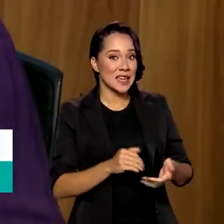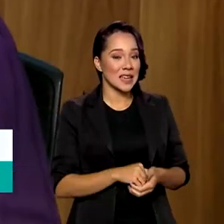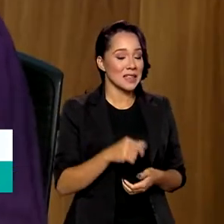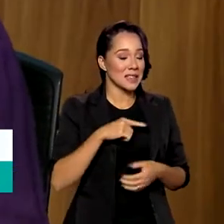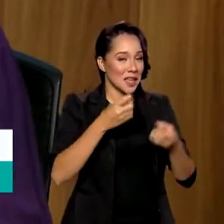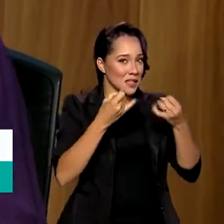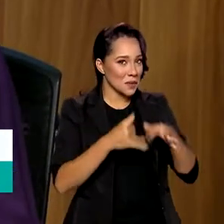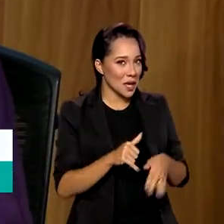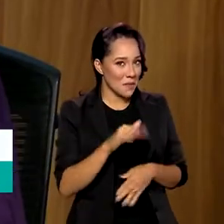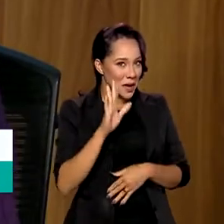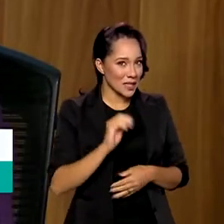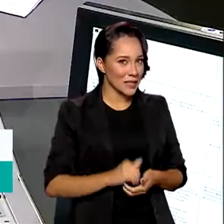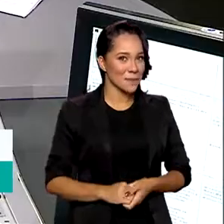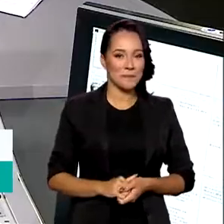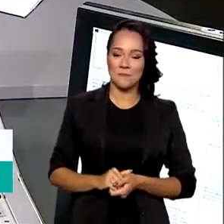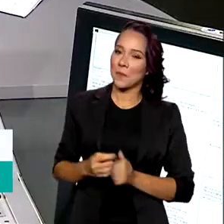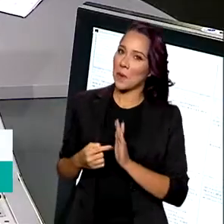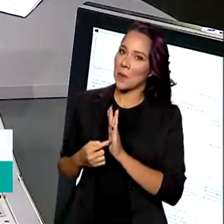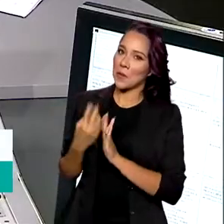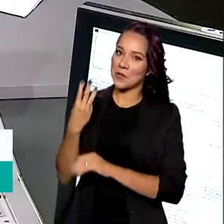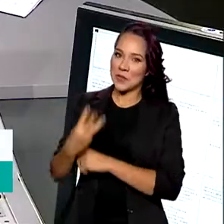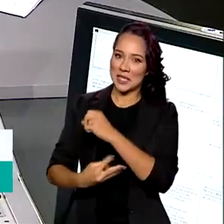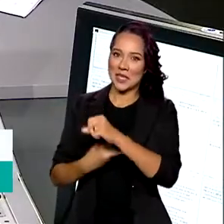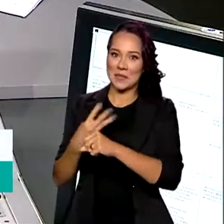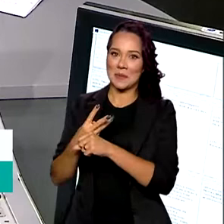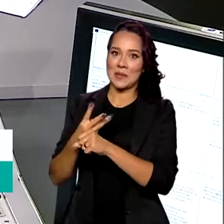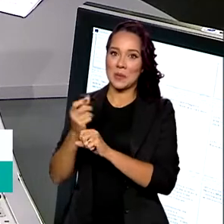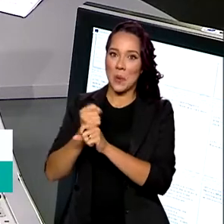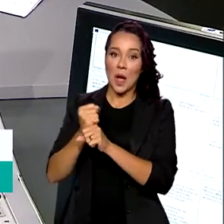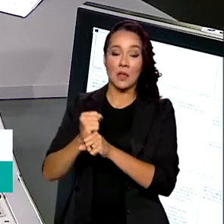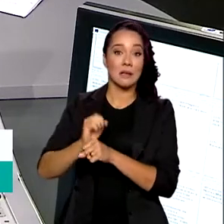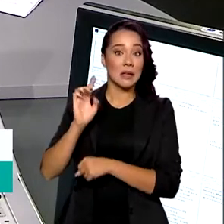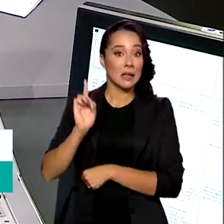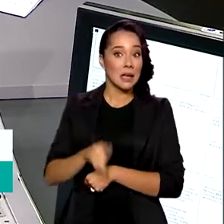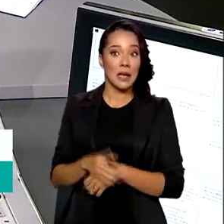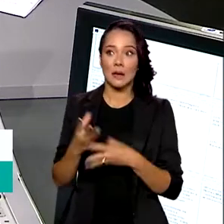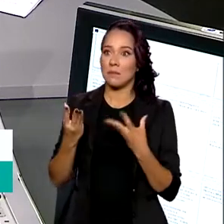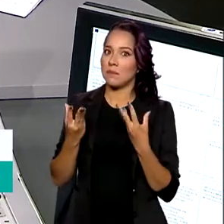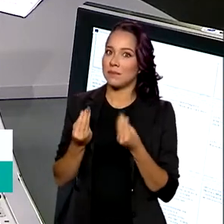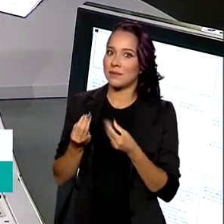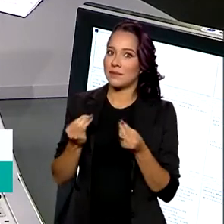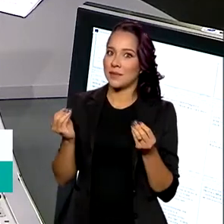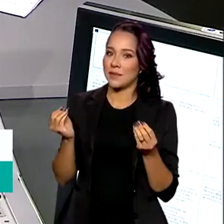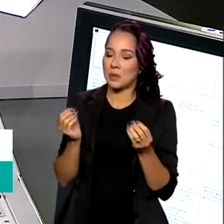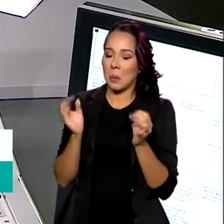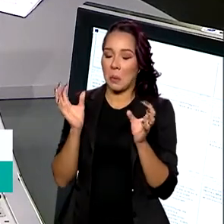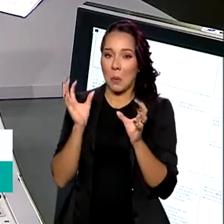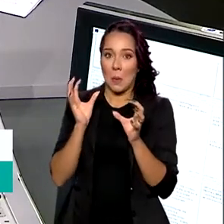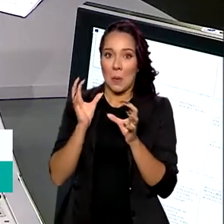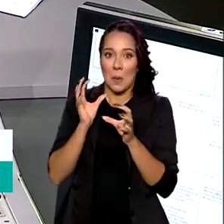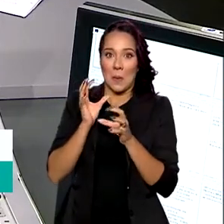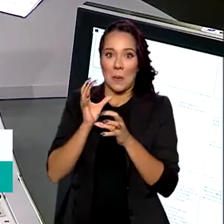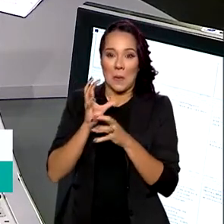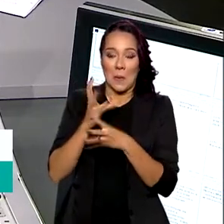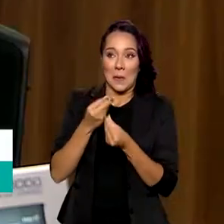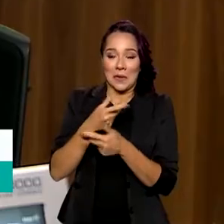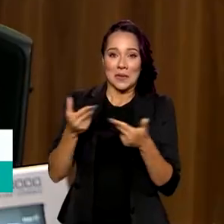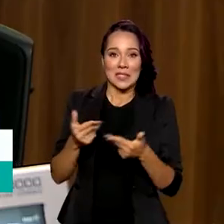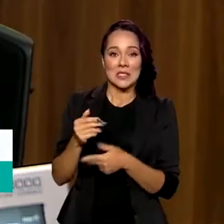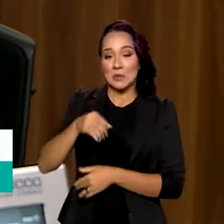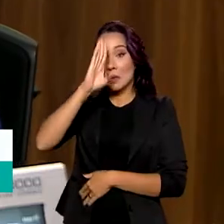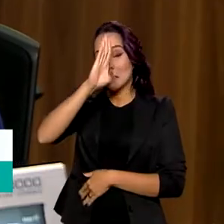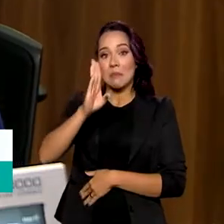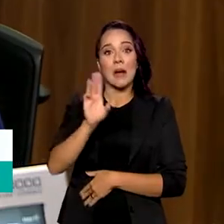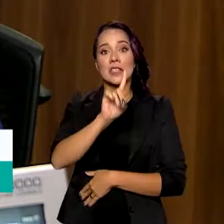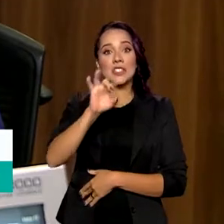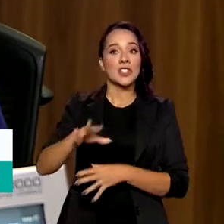né você quer falar mais alguma coisa para o último trimestre do ano Monique é um trimestre bastante aquecido no Brasil as principais datas